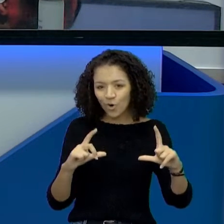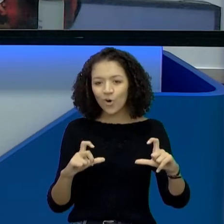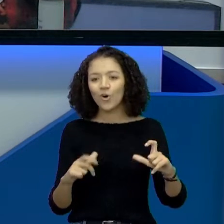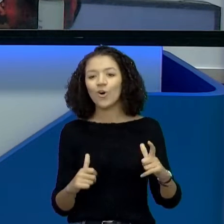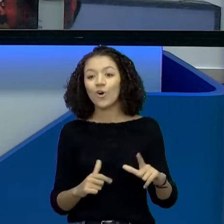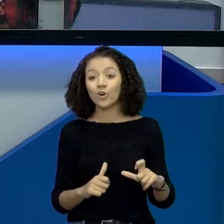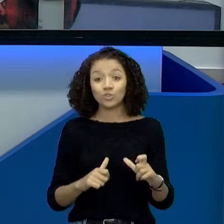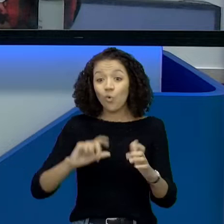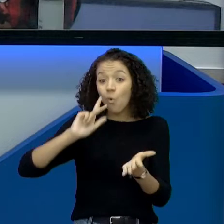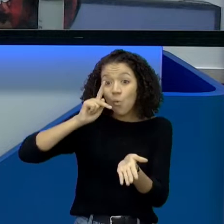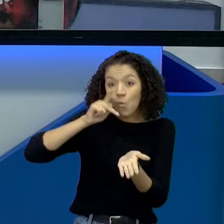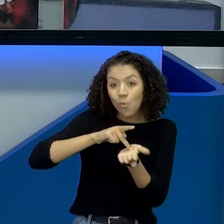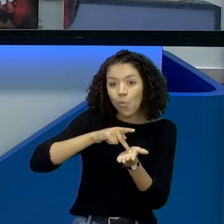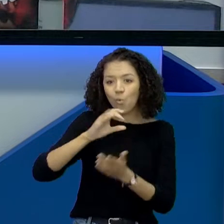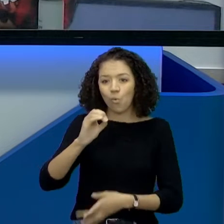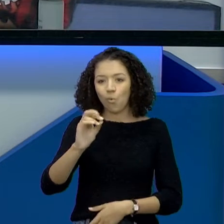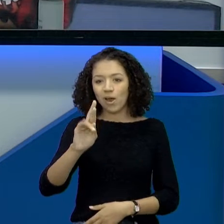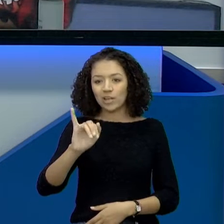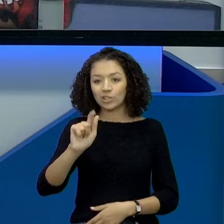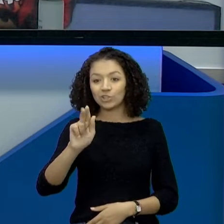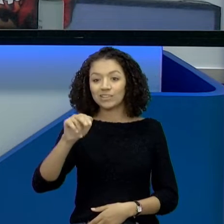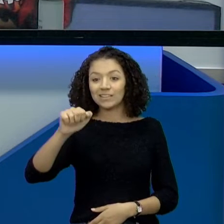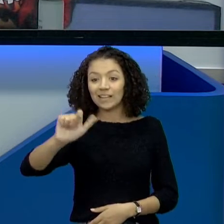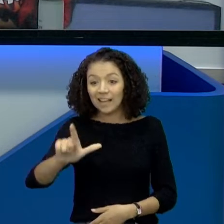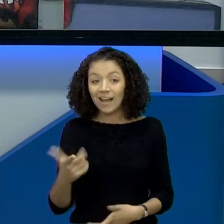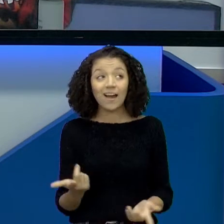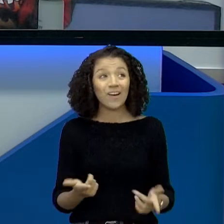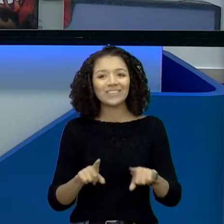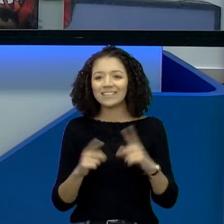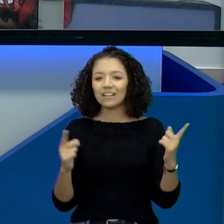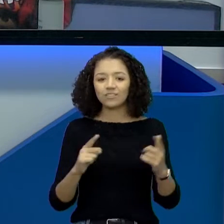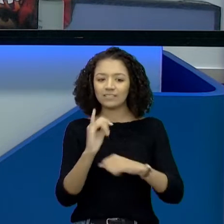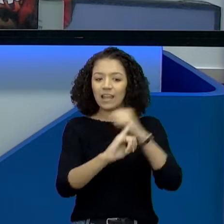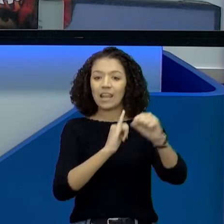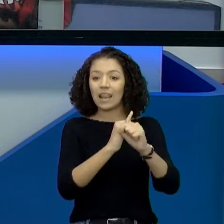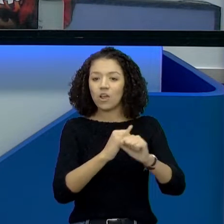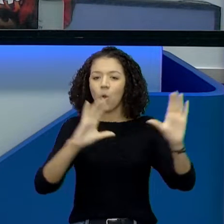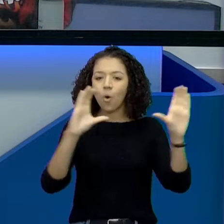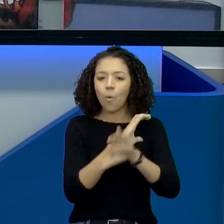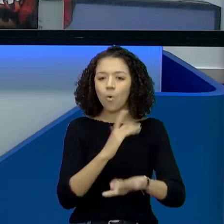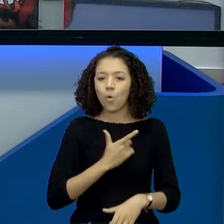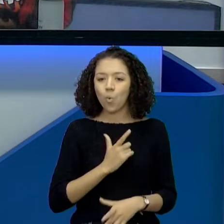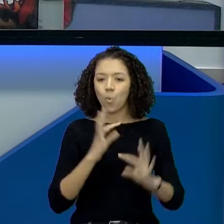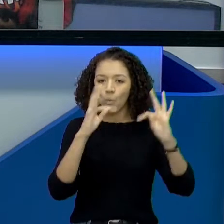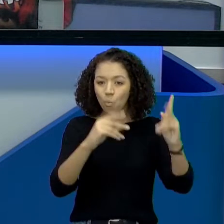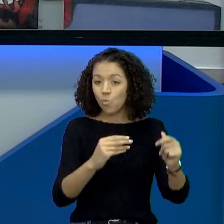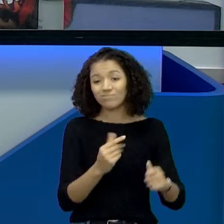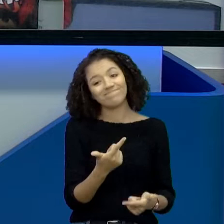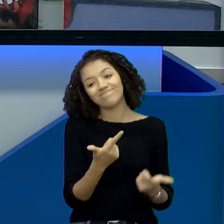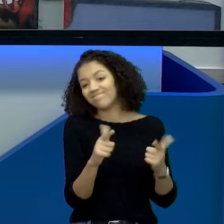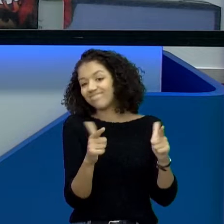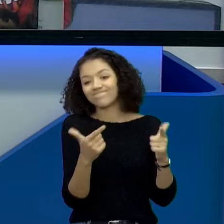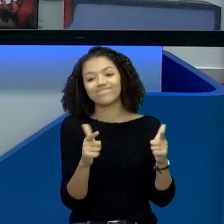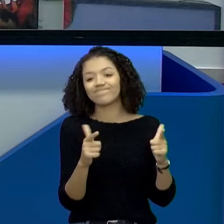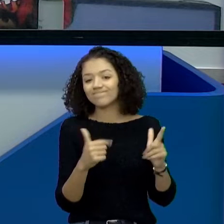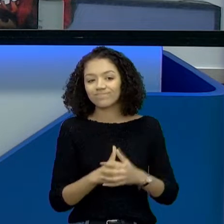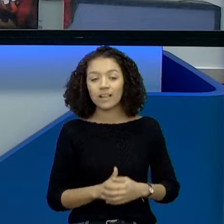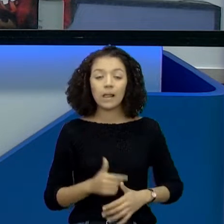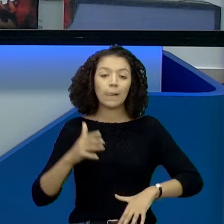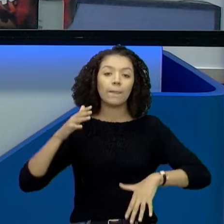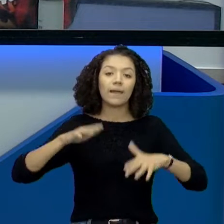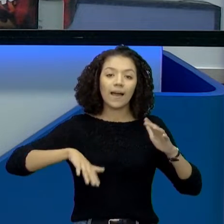escritos originais, né? Então, nem tudo está na internet. Por mais que possa aparecer, conforme a gente vai entrando